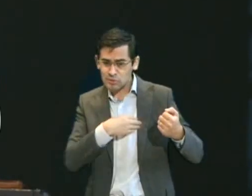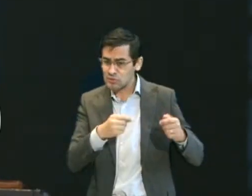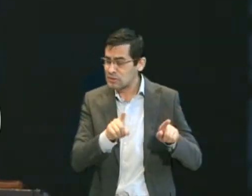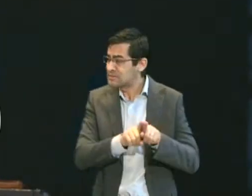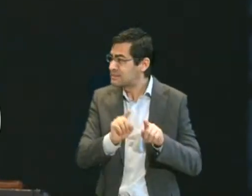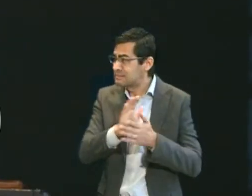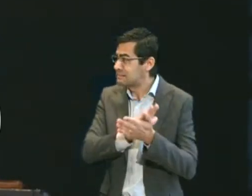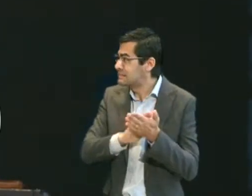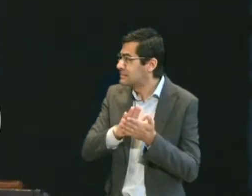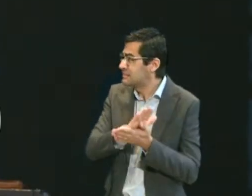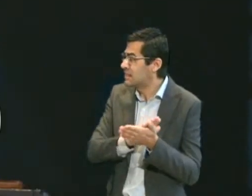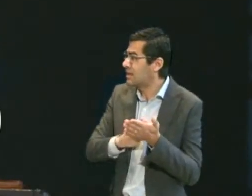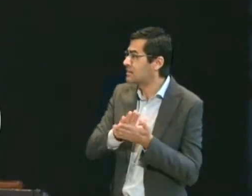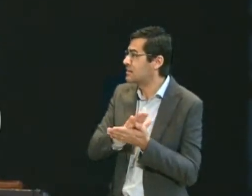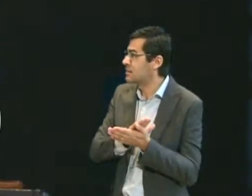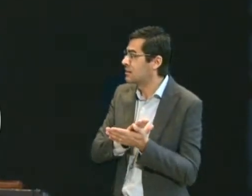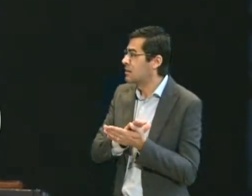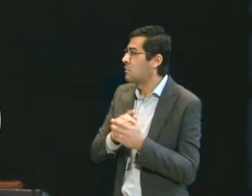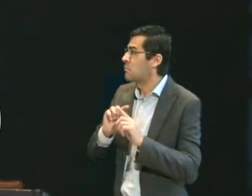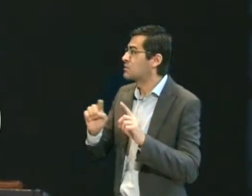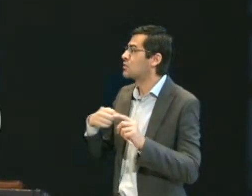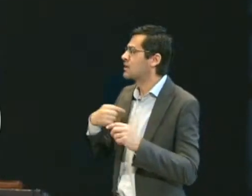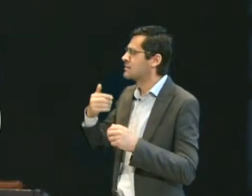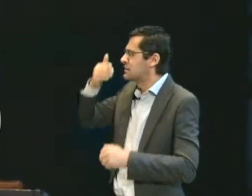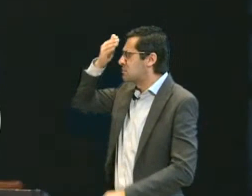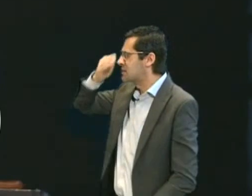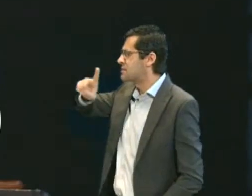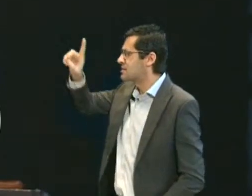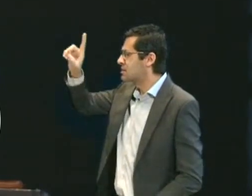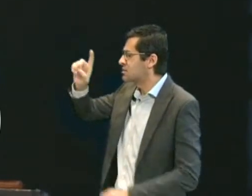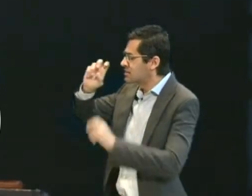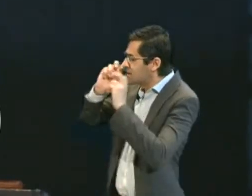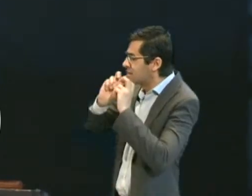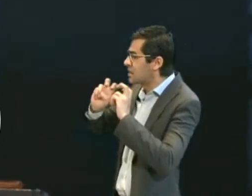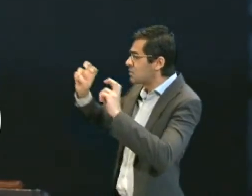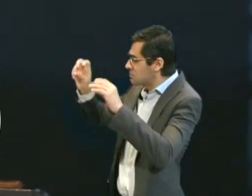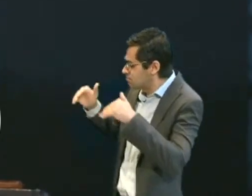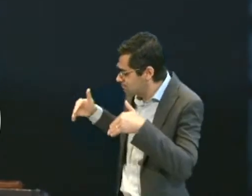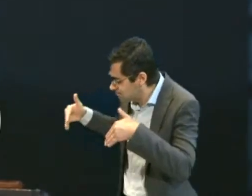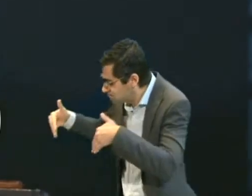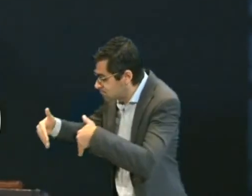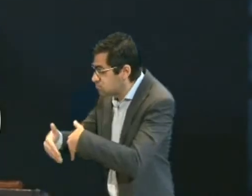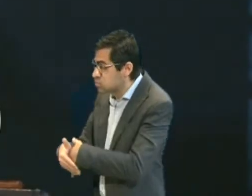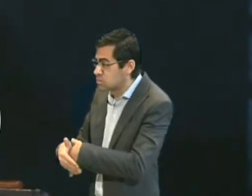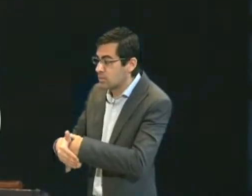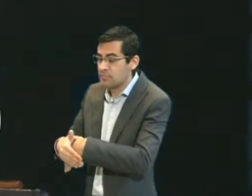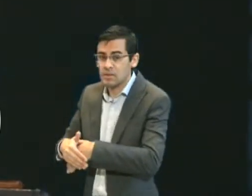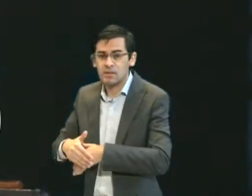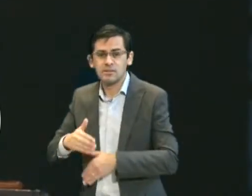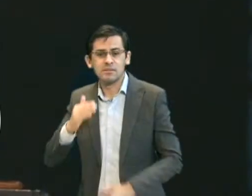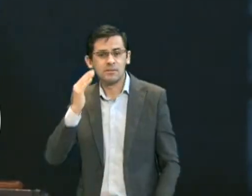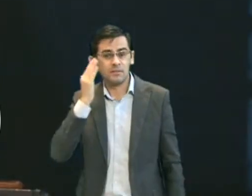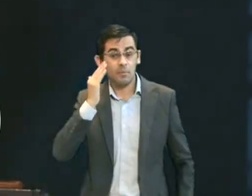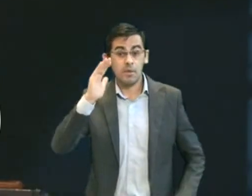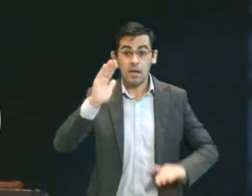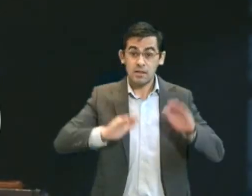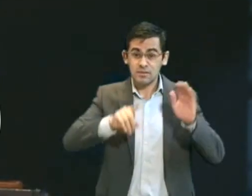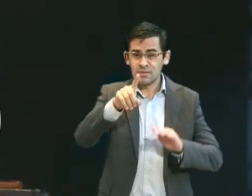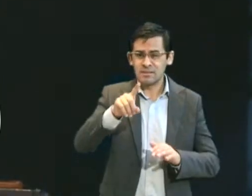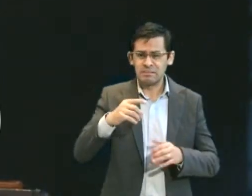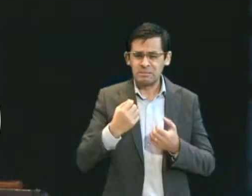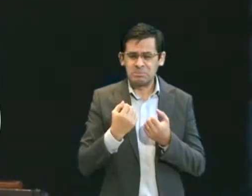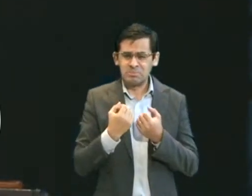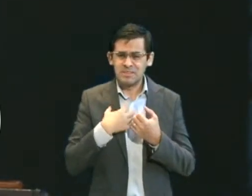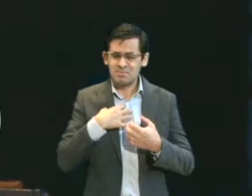as mães, as mulheres. Ele está derramando o coração. E deixa eu te dizer, talvez você esteja pesado de